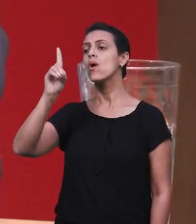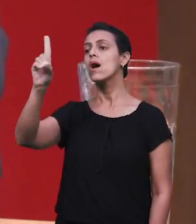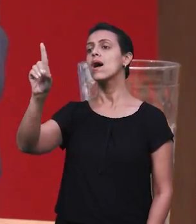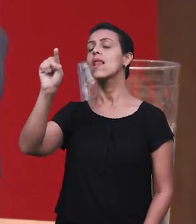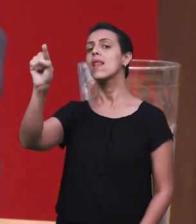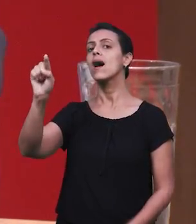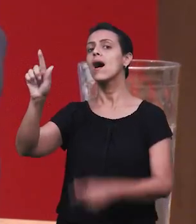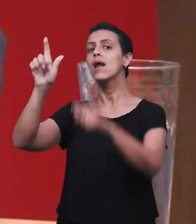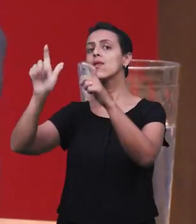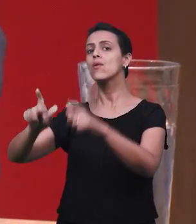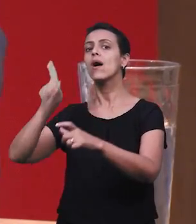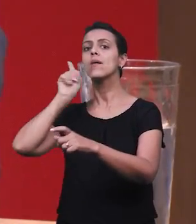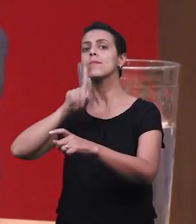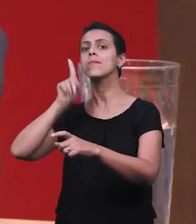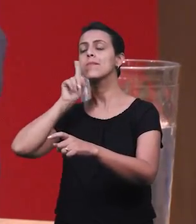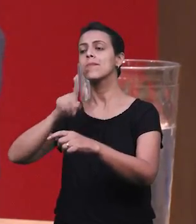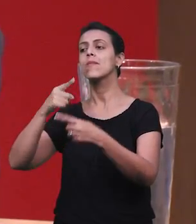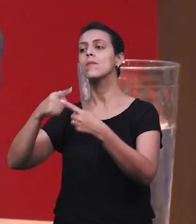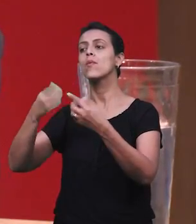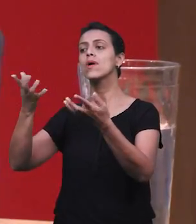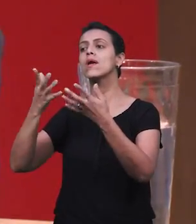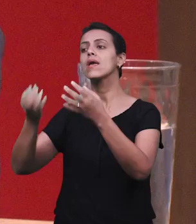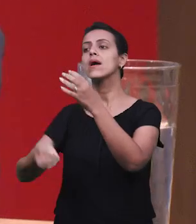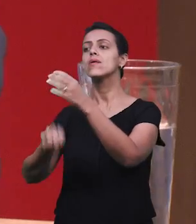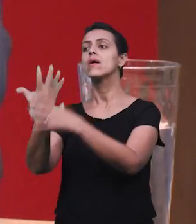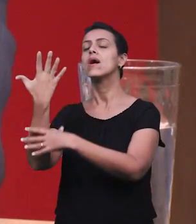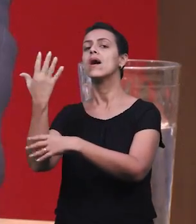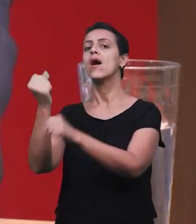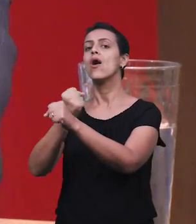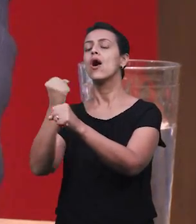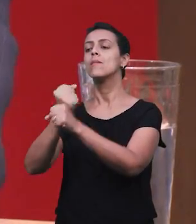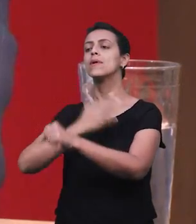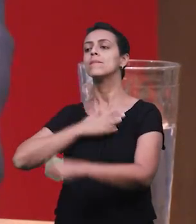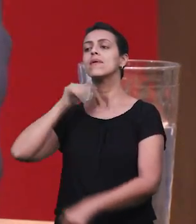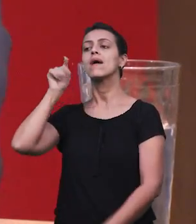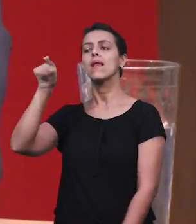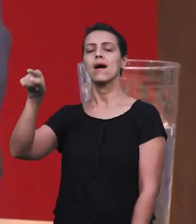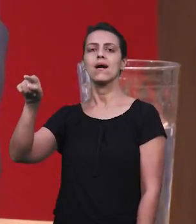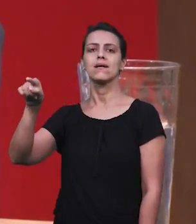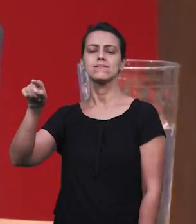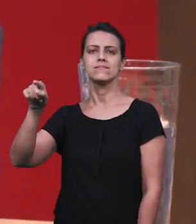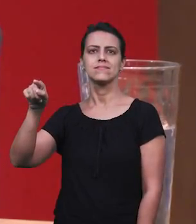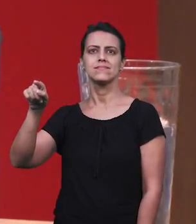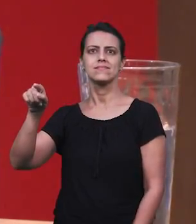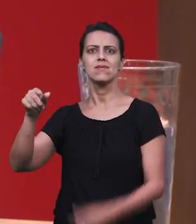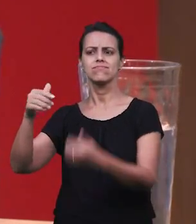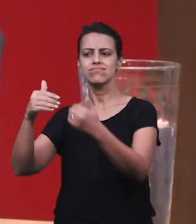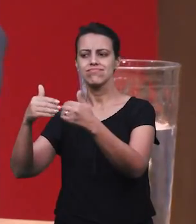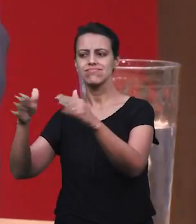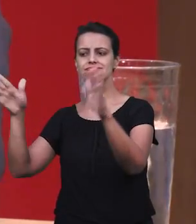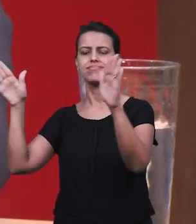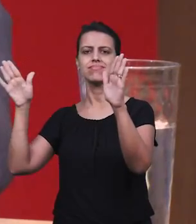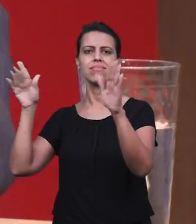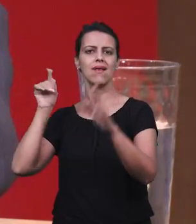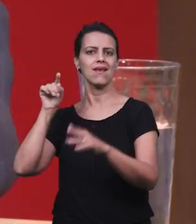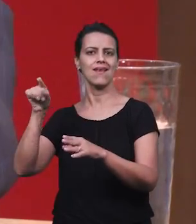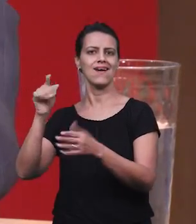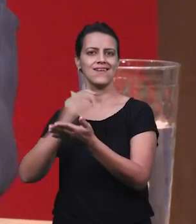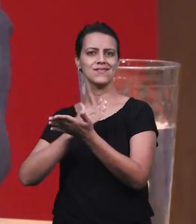Estados Unidos, que eu quero começar a minha obra ali. E foi o início, então, baseado nessa revelação, então